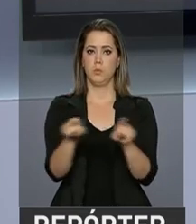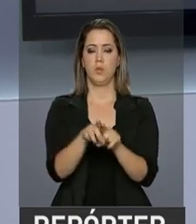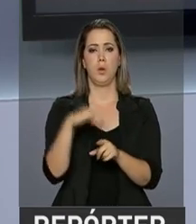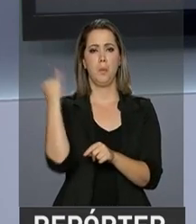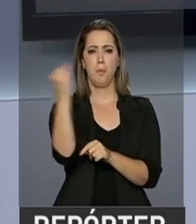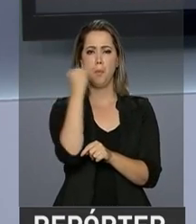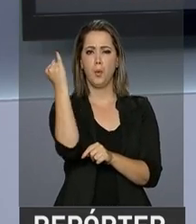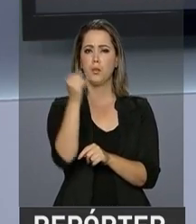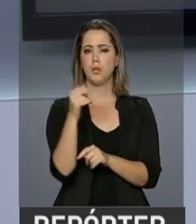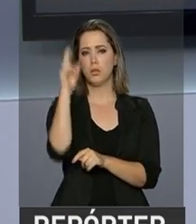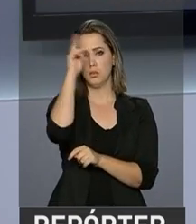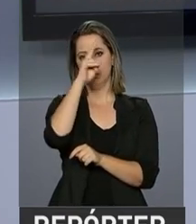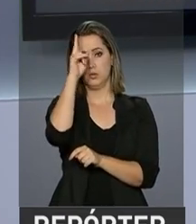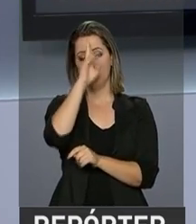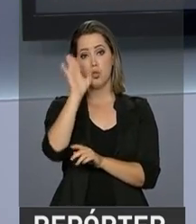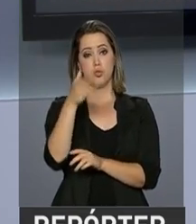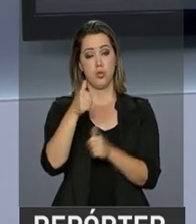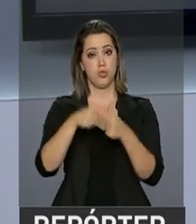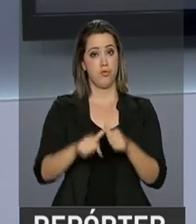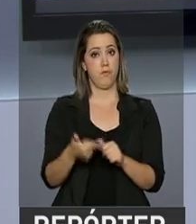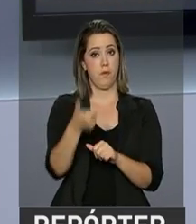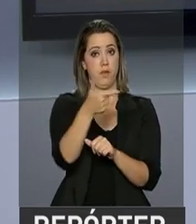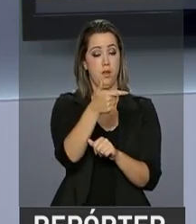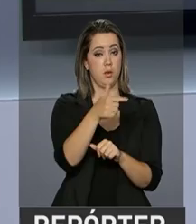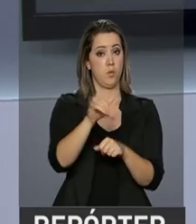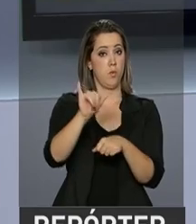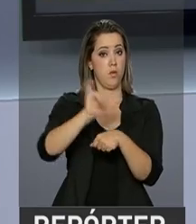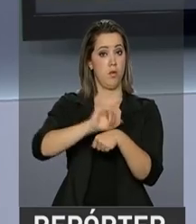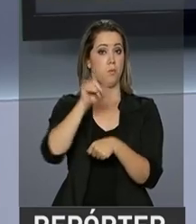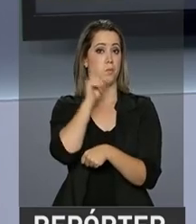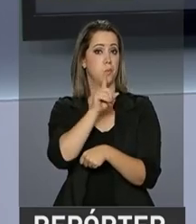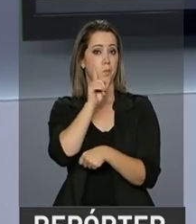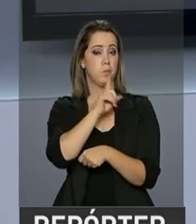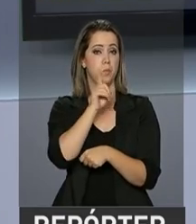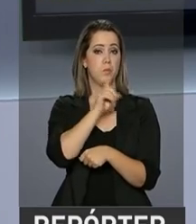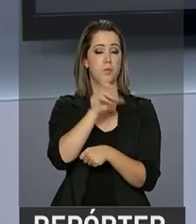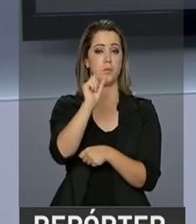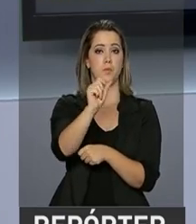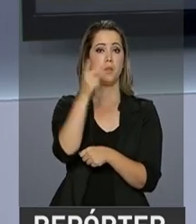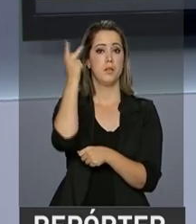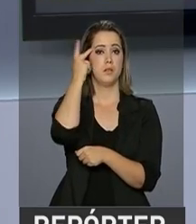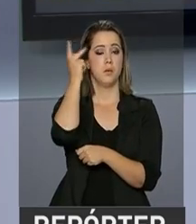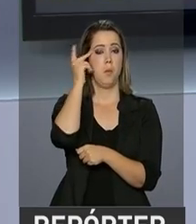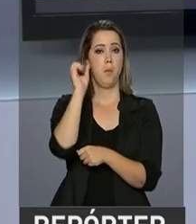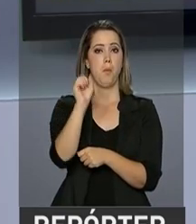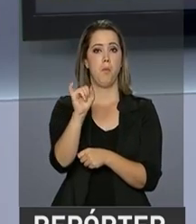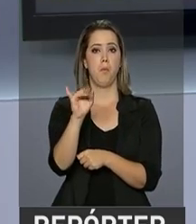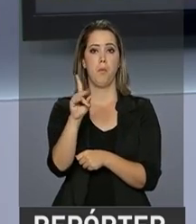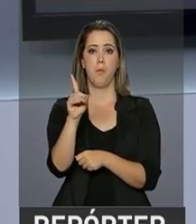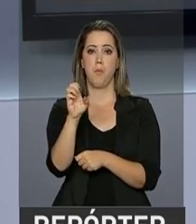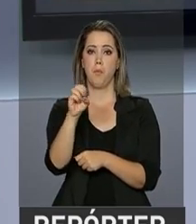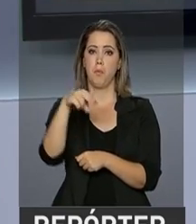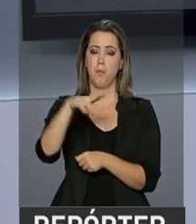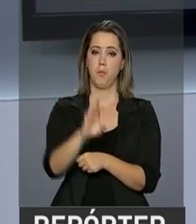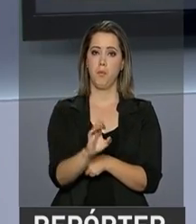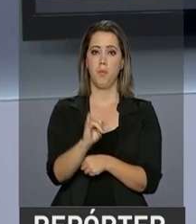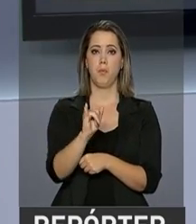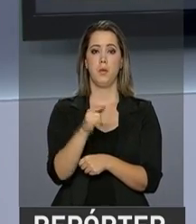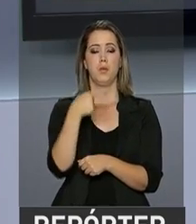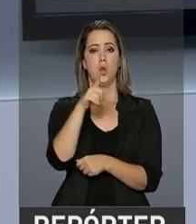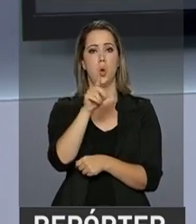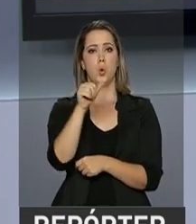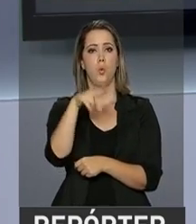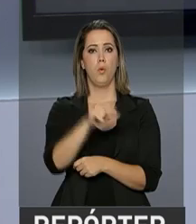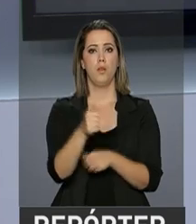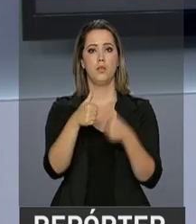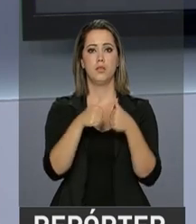estiveram expostas no m e Metropolitan de Nova York São Paulo e Sydney a repórter Luana Karen está na exposição aqui na